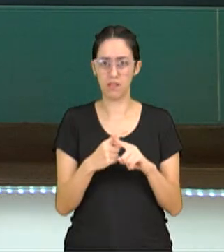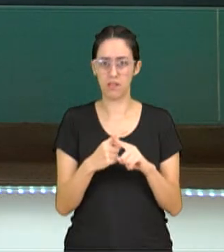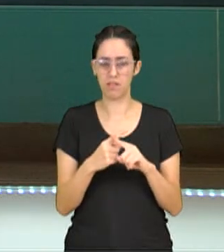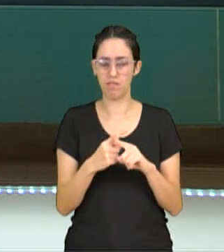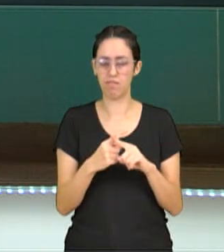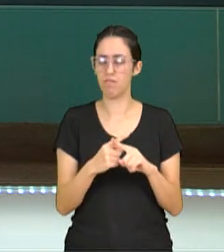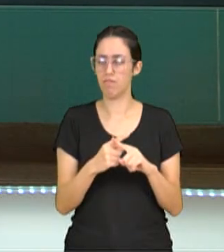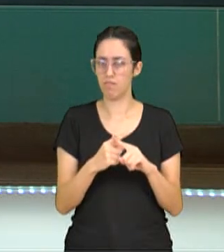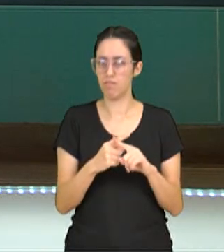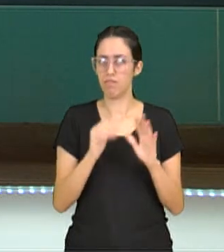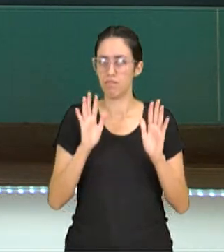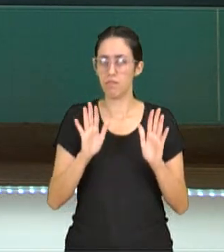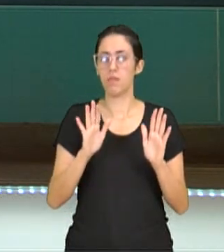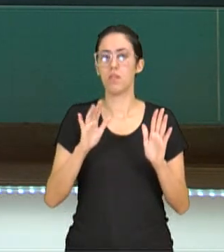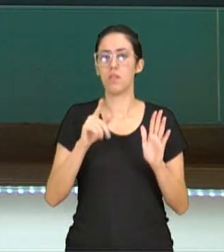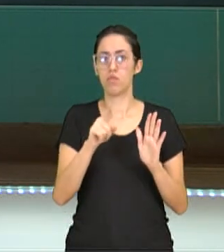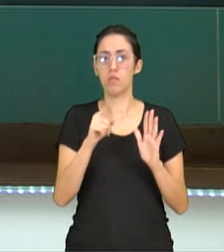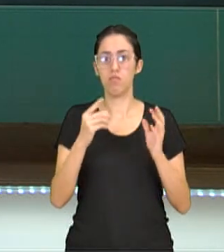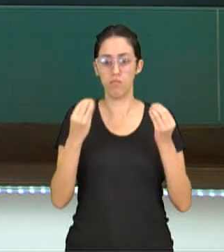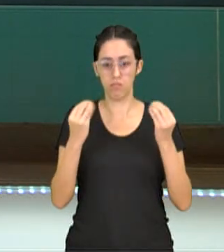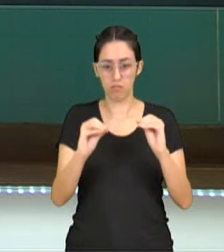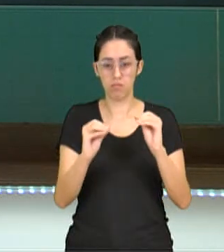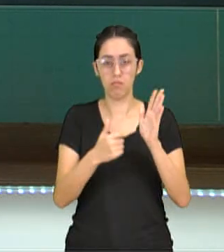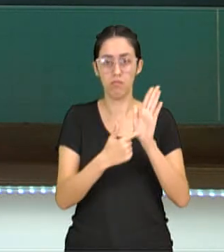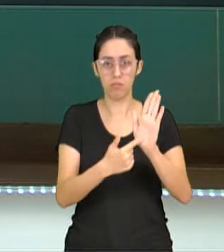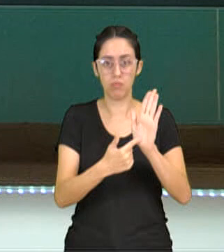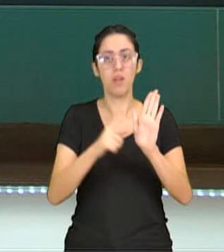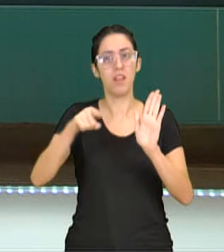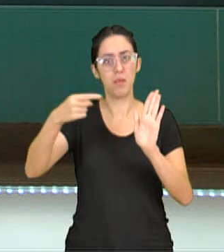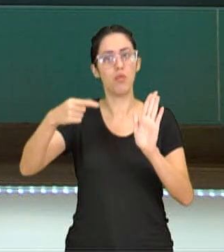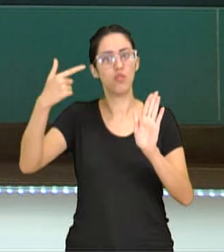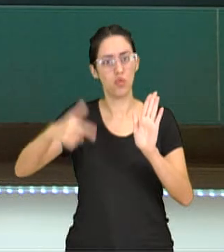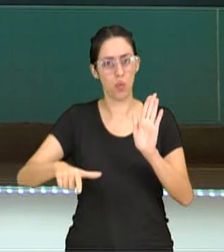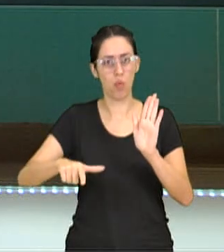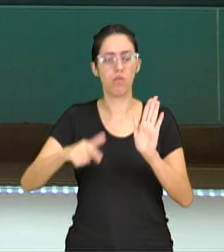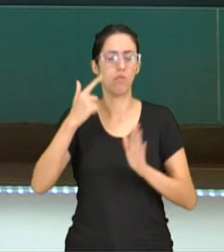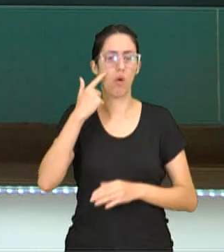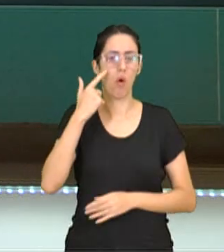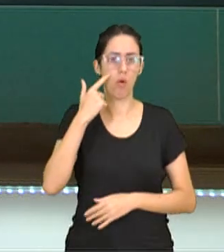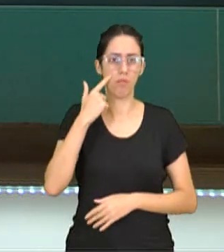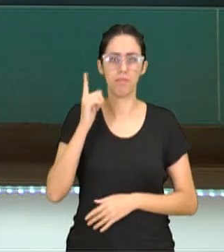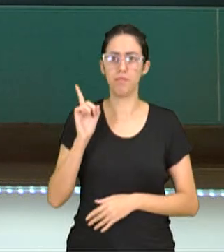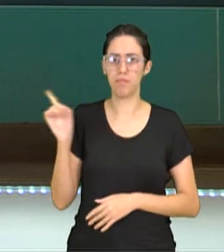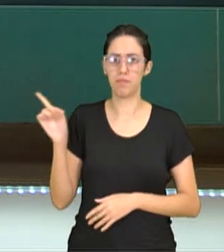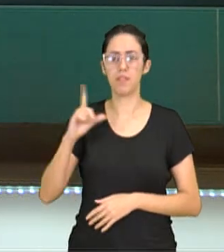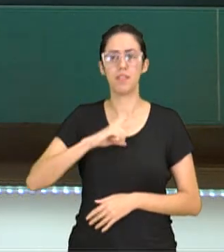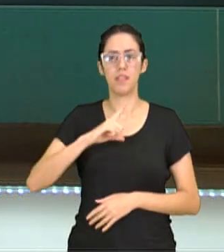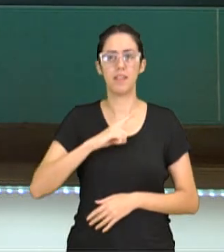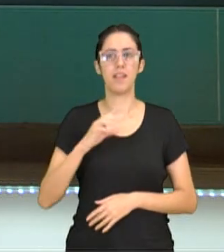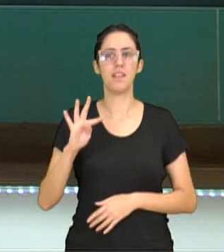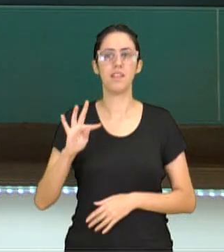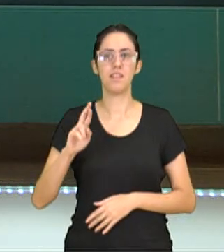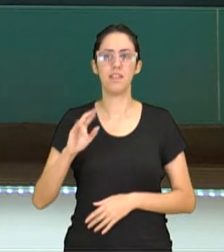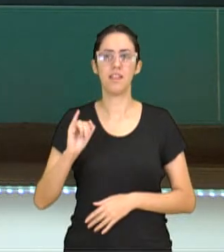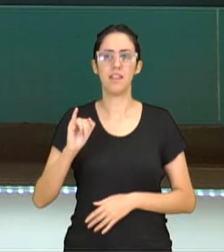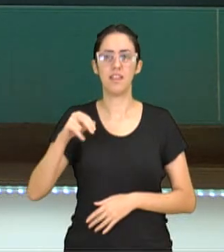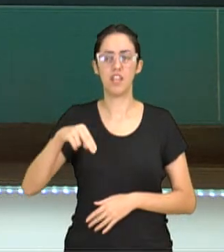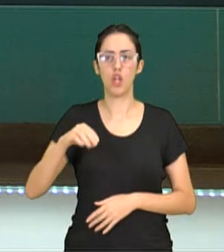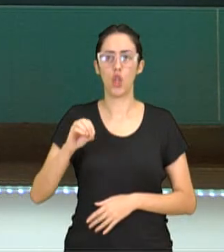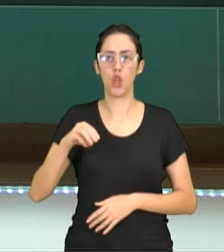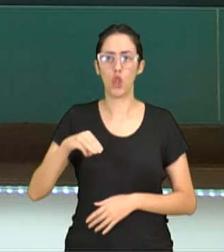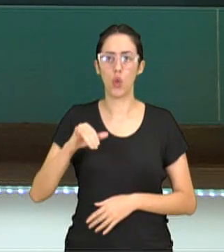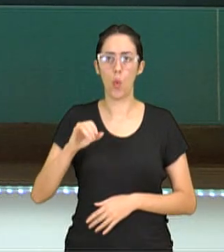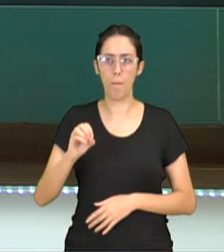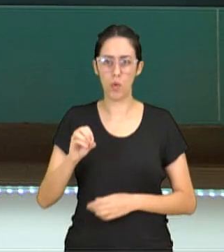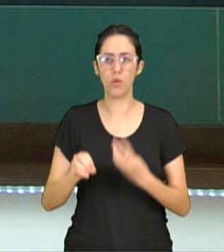Você vai colocar em evidência e depois de novo. Então, olha aqui, eu tenho esse trinômio, são 3 termos. Aqui ele está